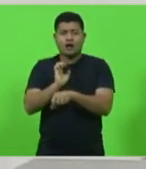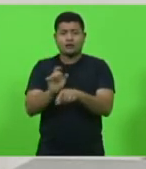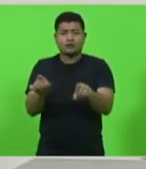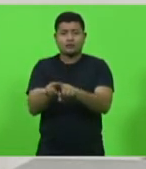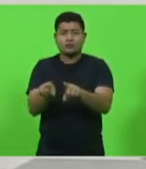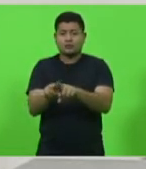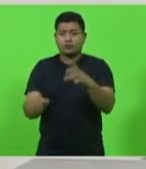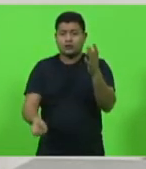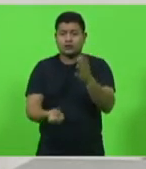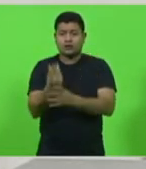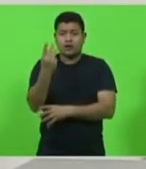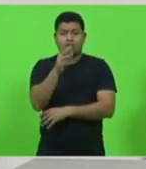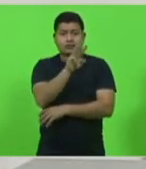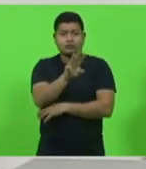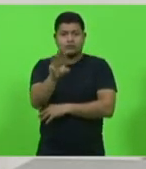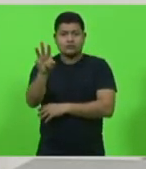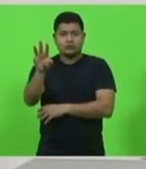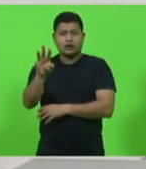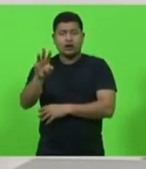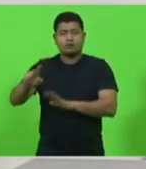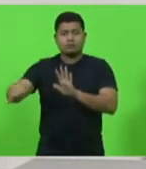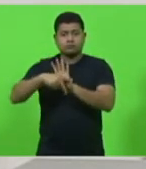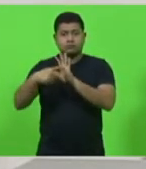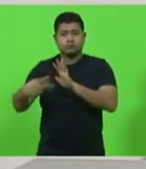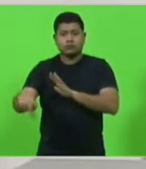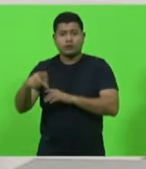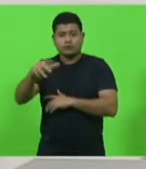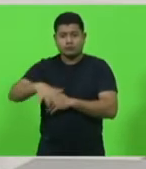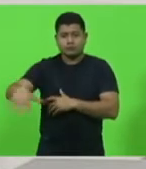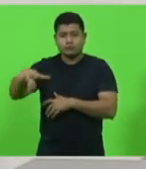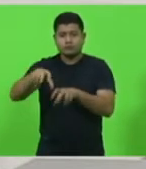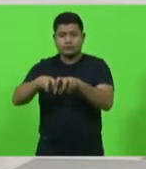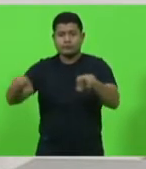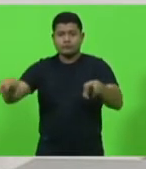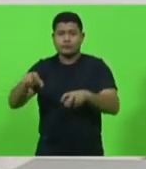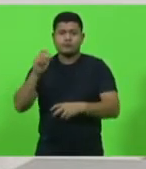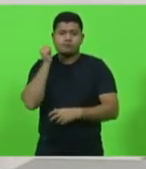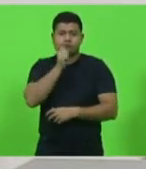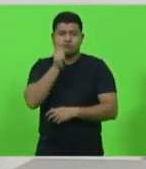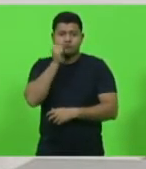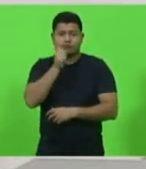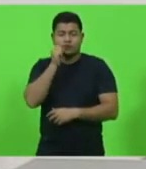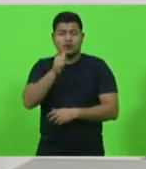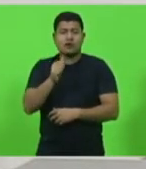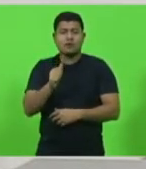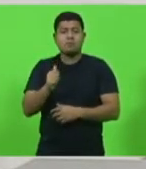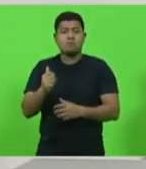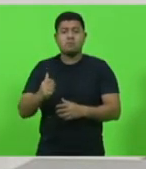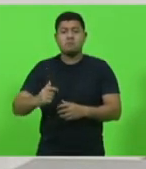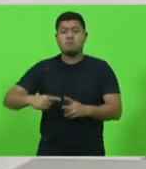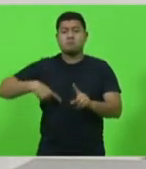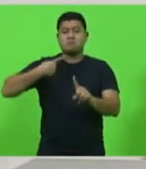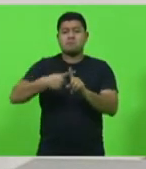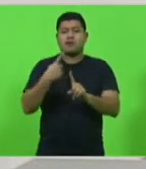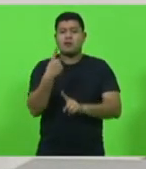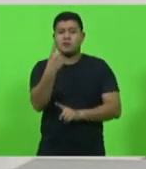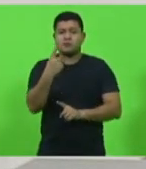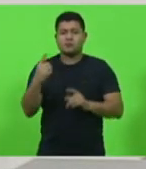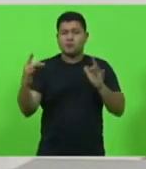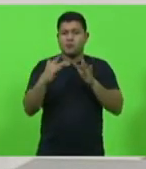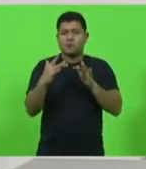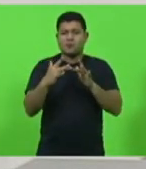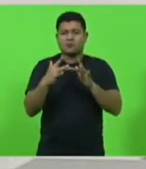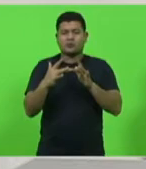de um site da bancada feminina, que será mais um canal para se aproximar e nos aproximar mais